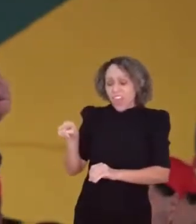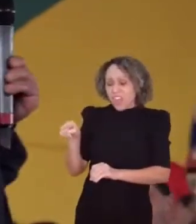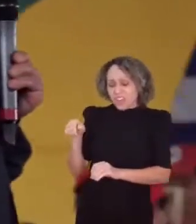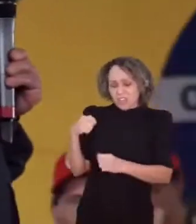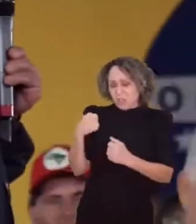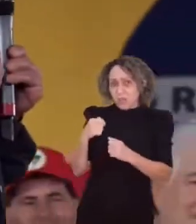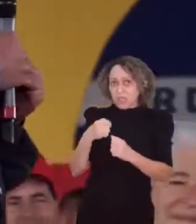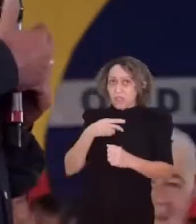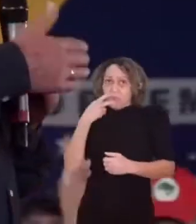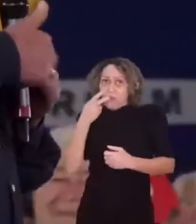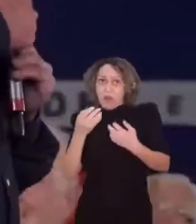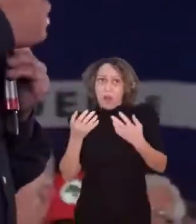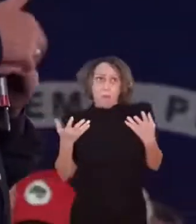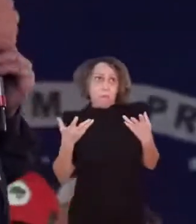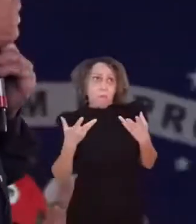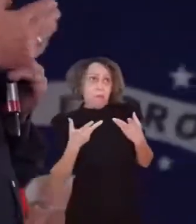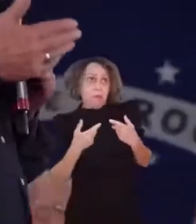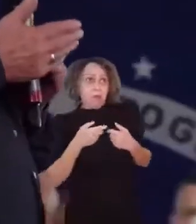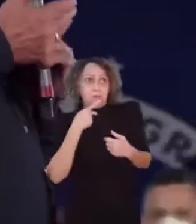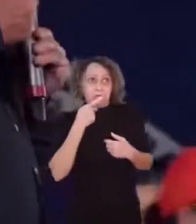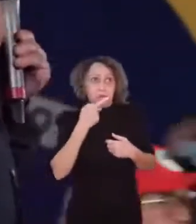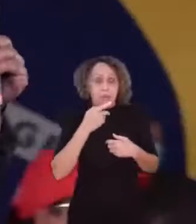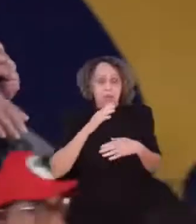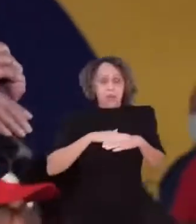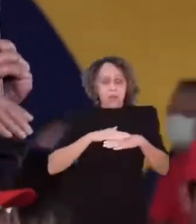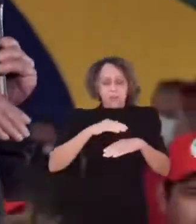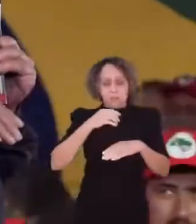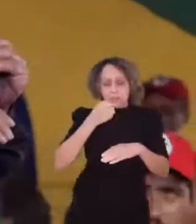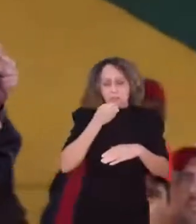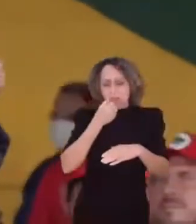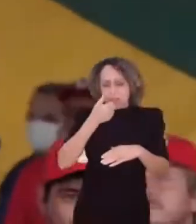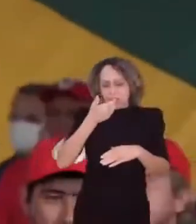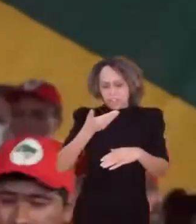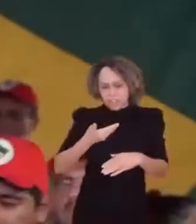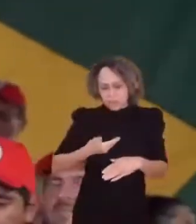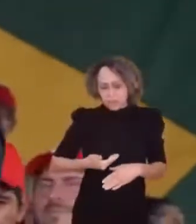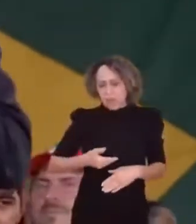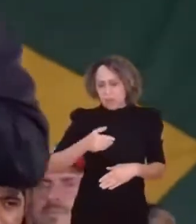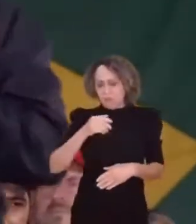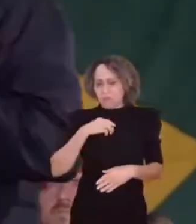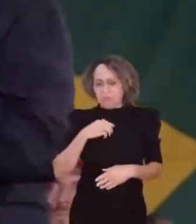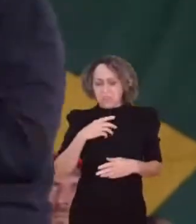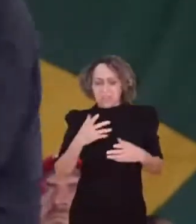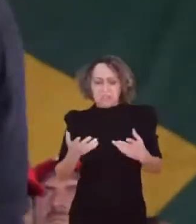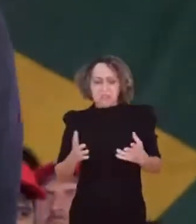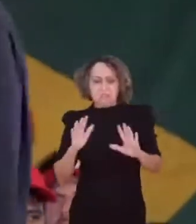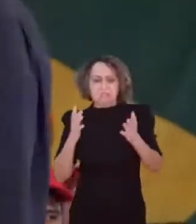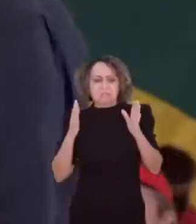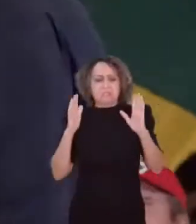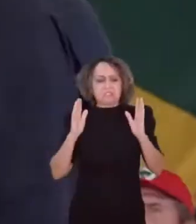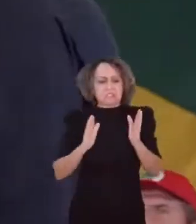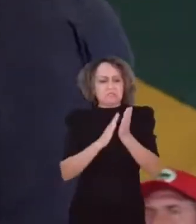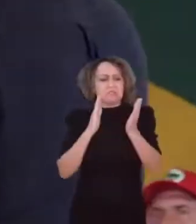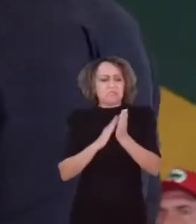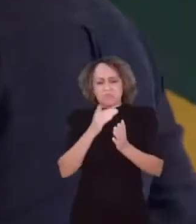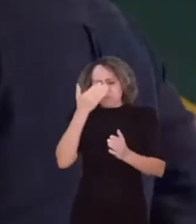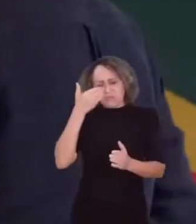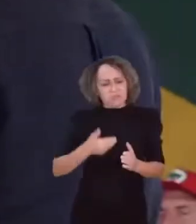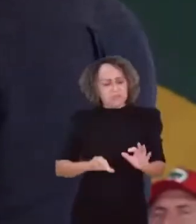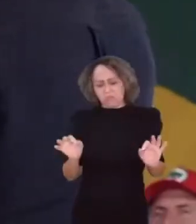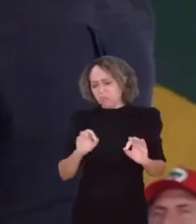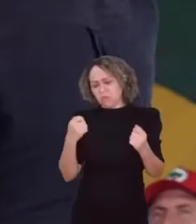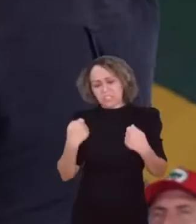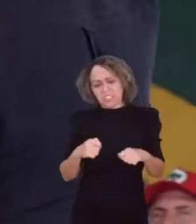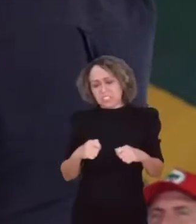gostar dele. O Riquião me faz gostar dele pelo gesto. Eu lembro que nesse estado aqui, Riquião, você não